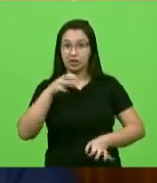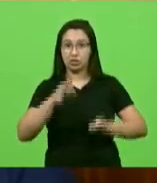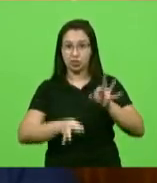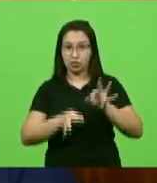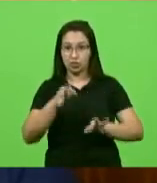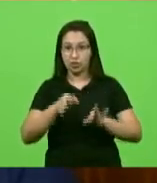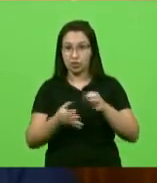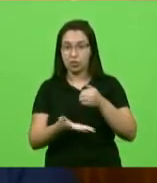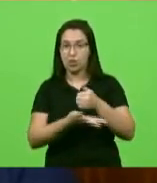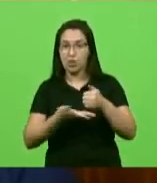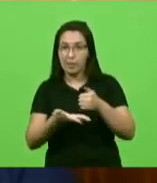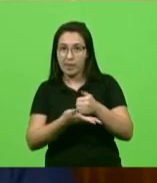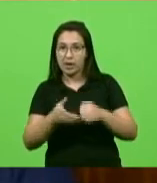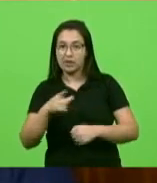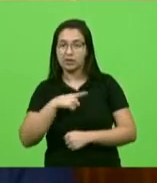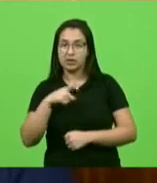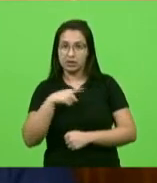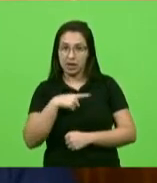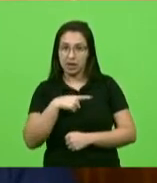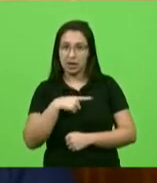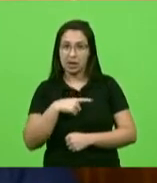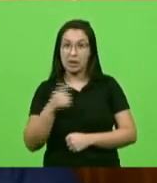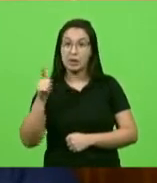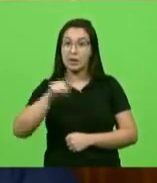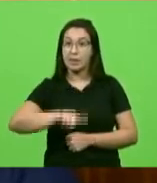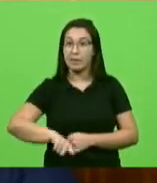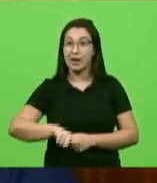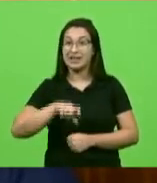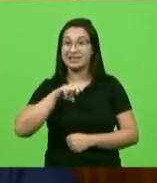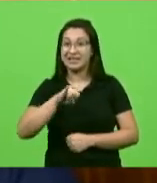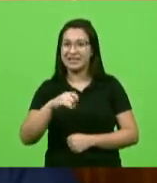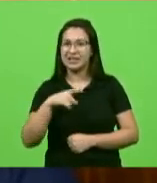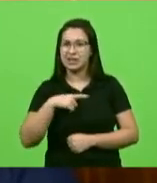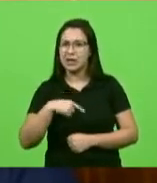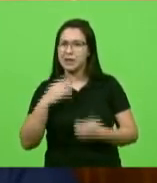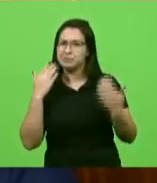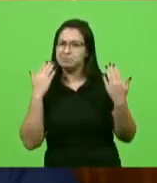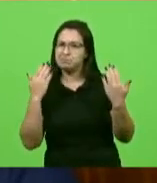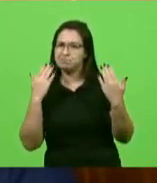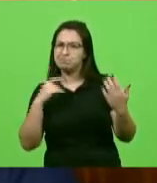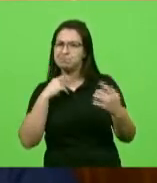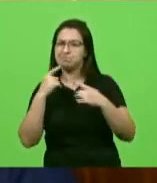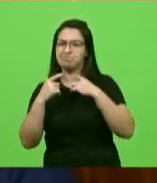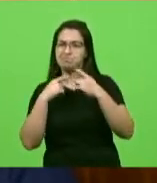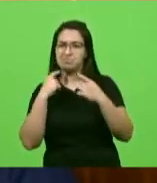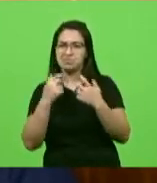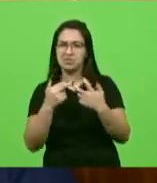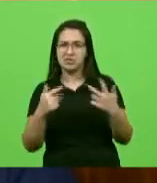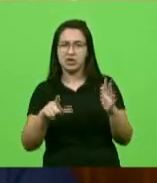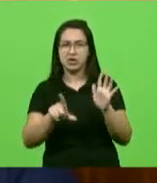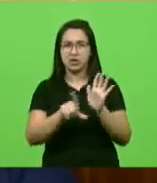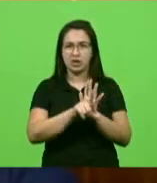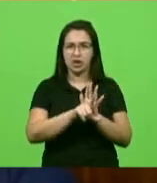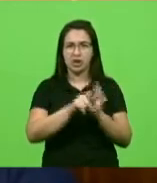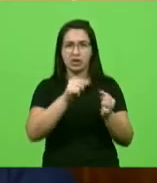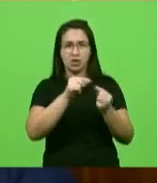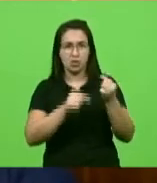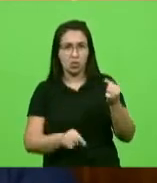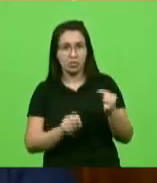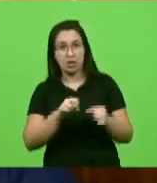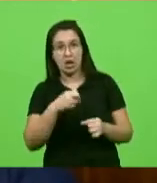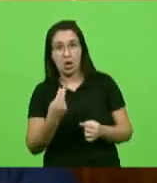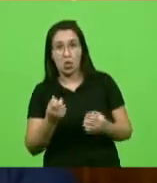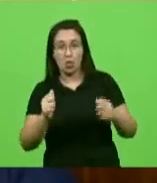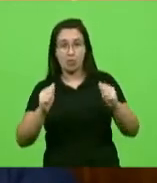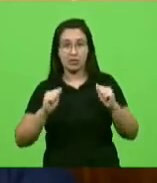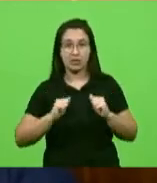jurídicos que embasam essa suspeita e se, ao mesmo tempo, há dúvidas quanto à legalidade de atos ou omissões praticadas